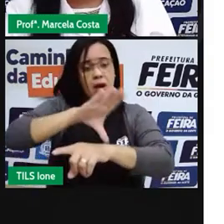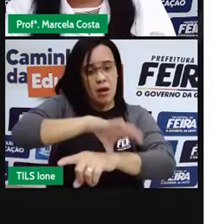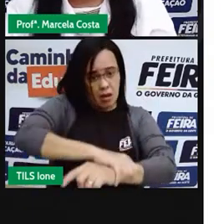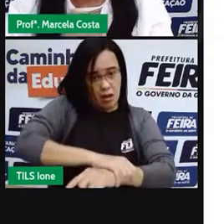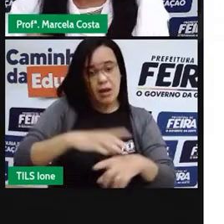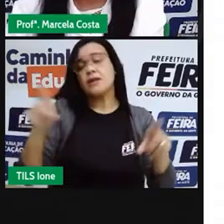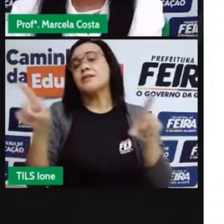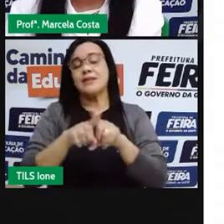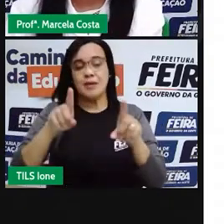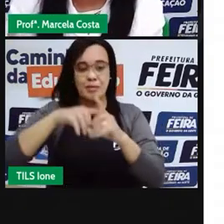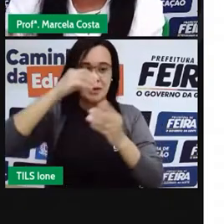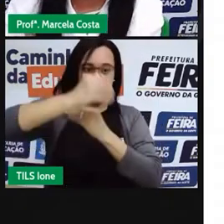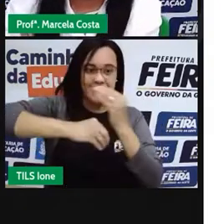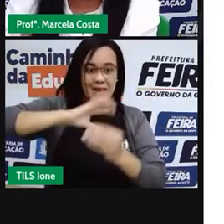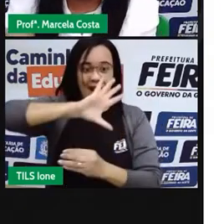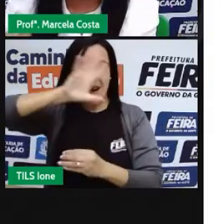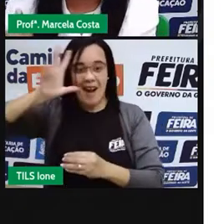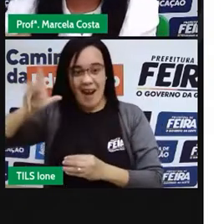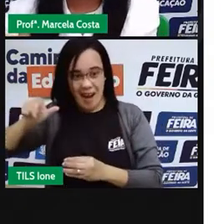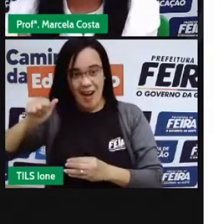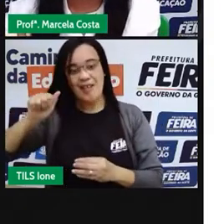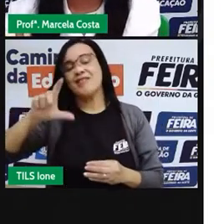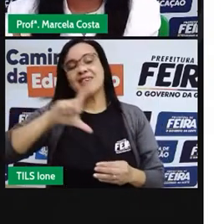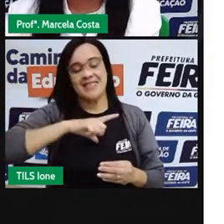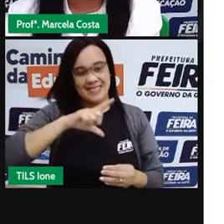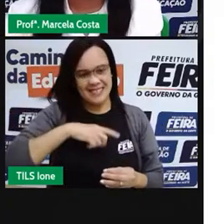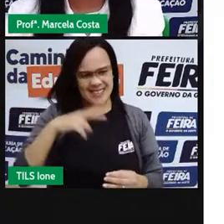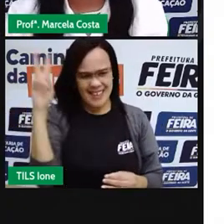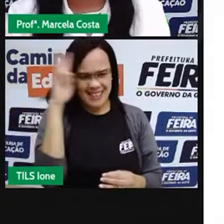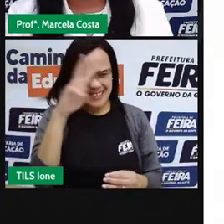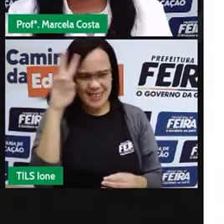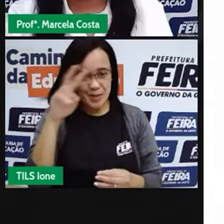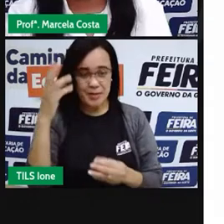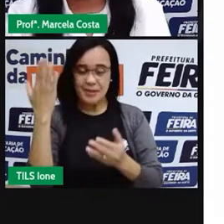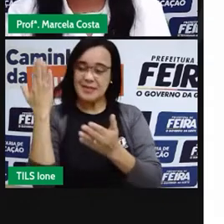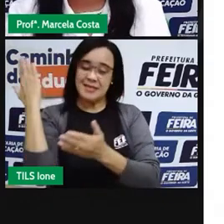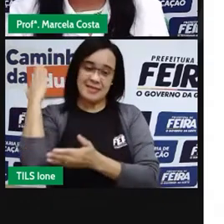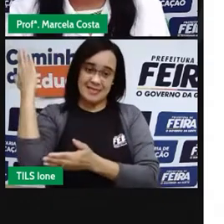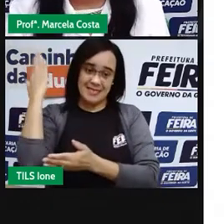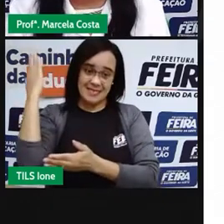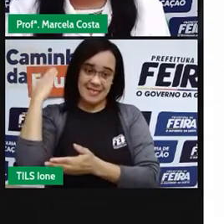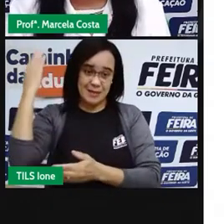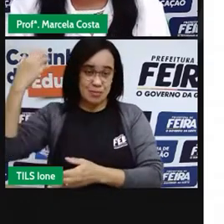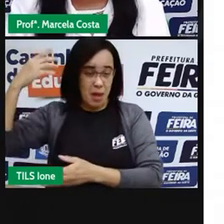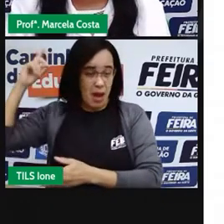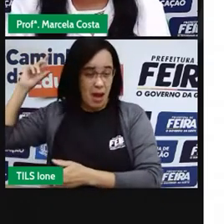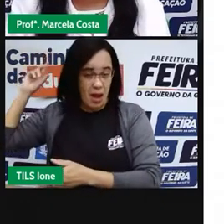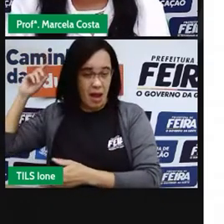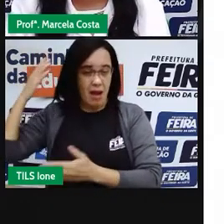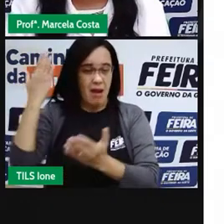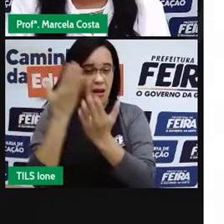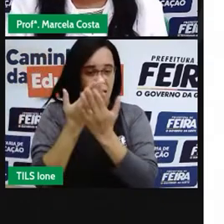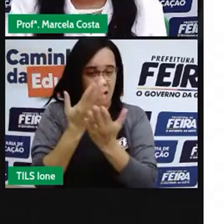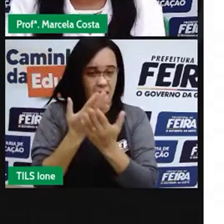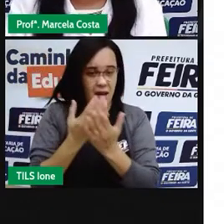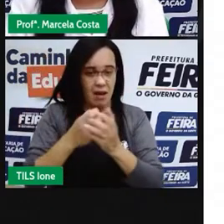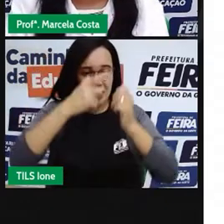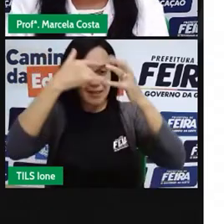também. Lembra que em uma das nossas aulas de ciências humanas, eu já falei para você que os